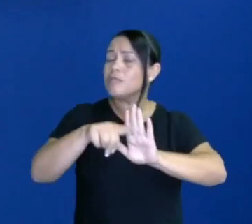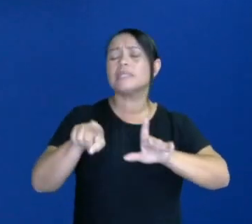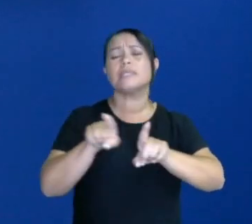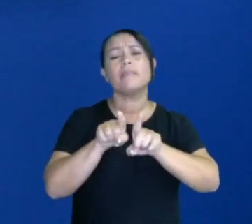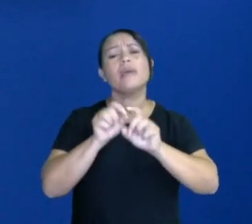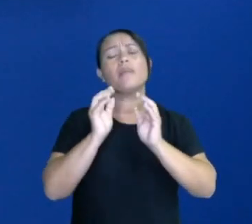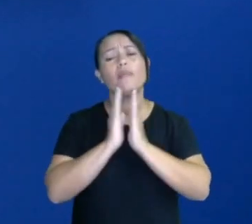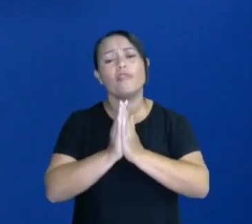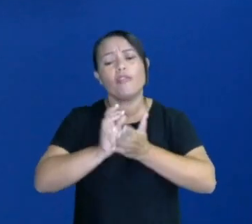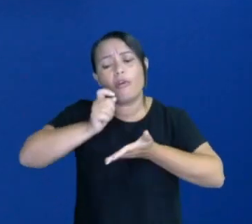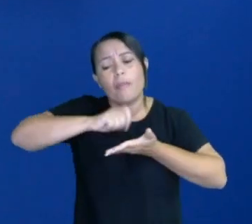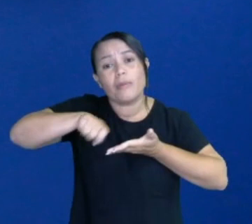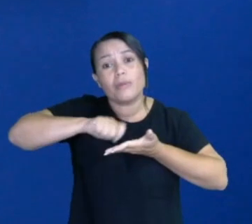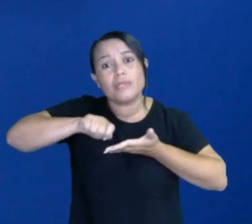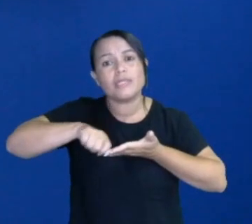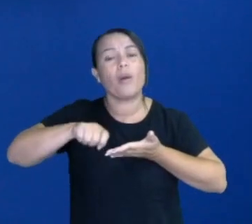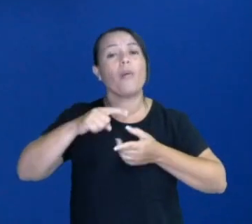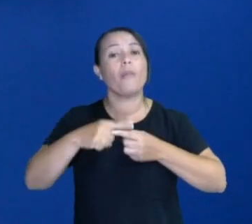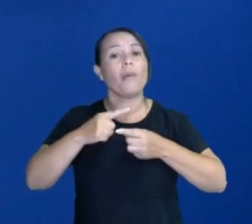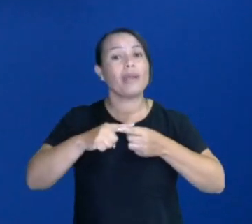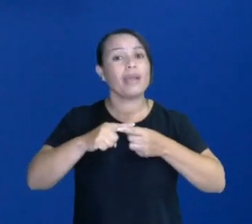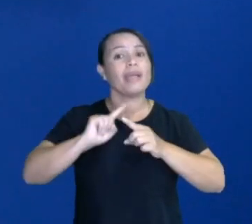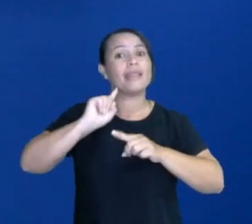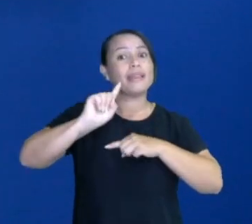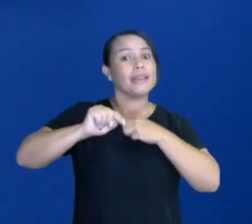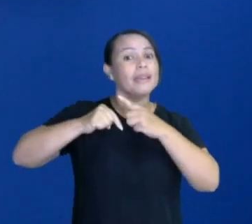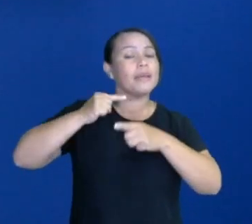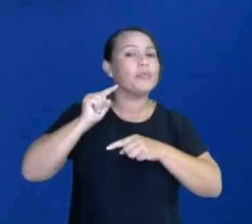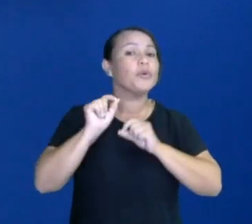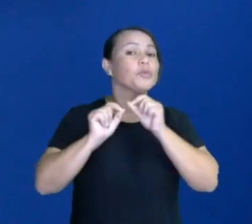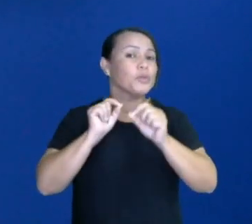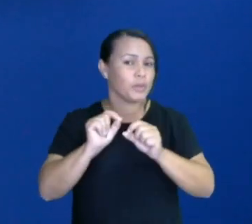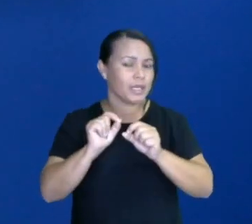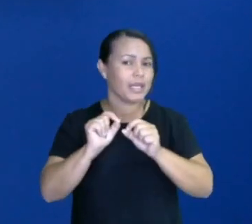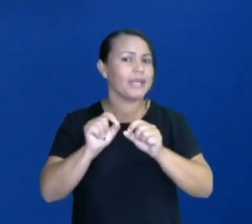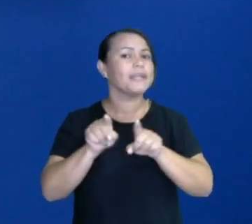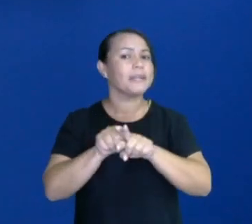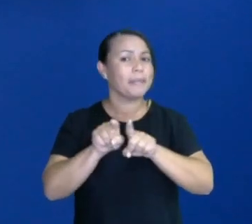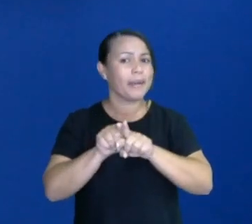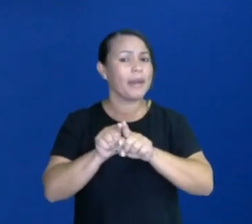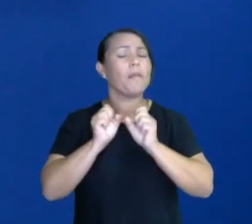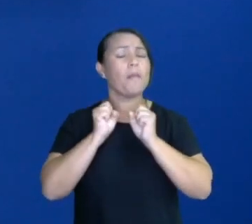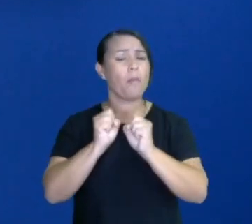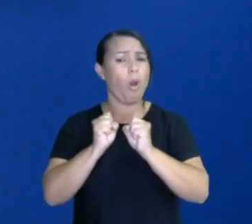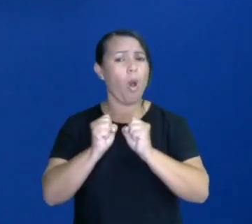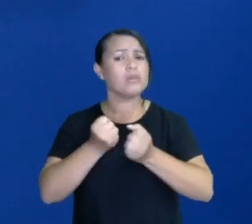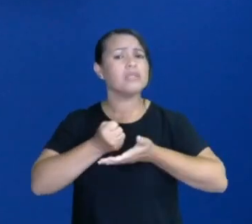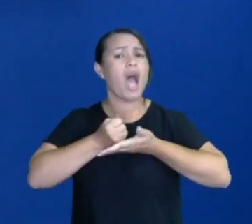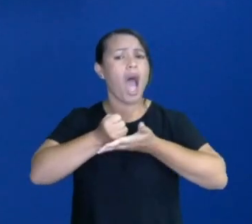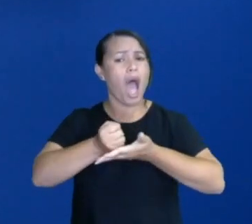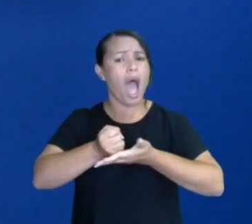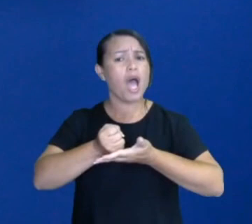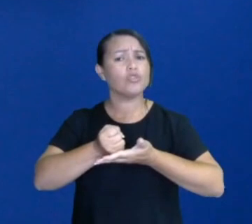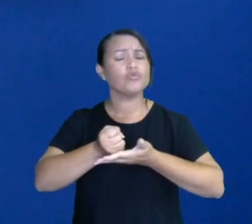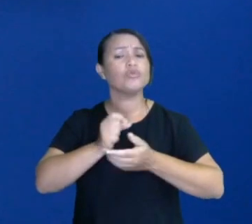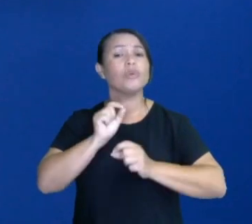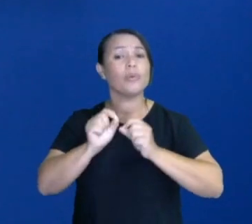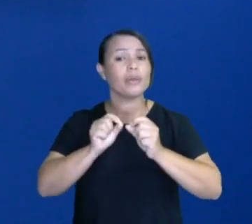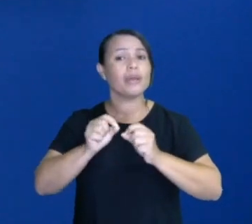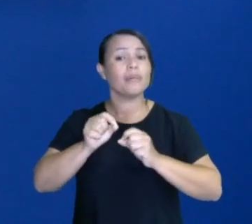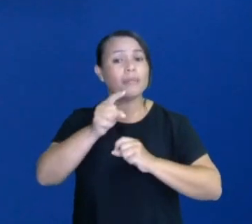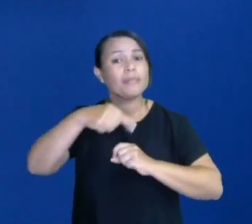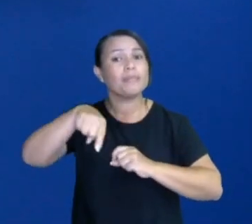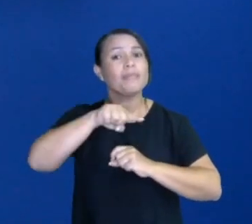pequenas anotações para que posteriormente isso possa contribuir e ajudar